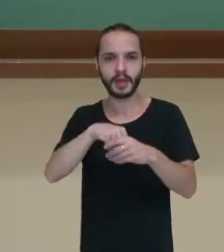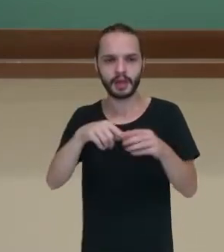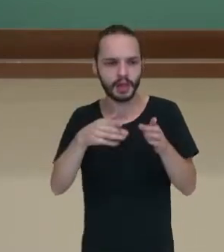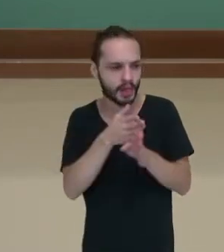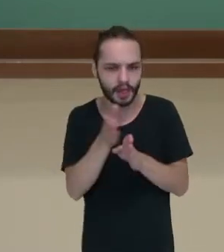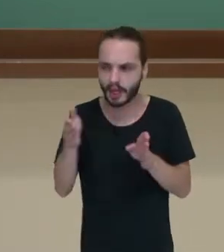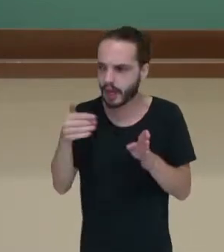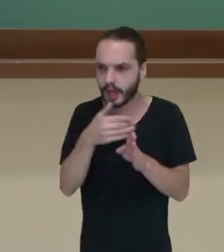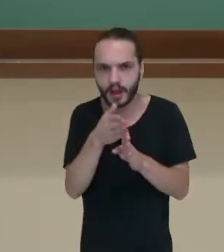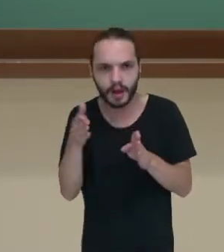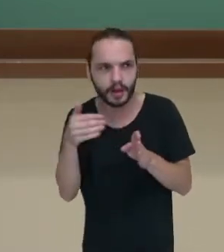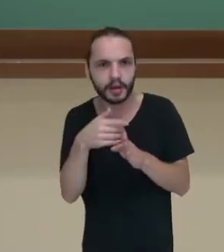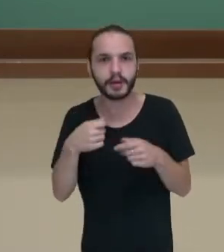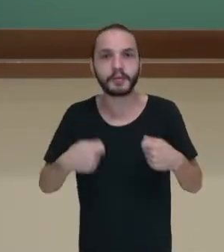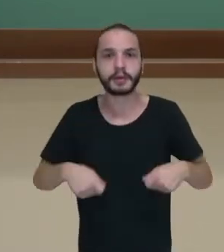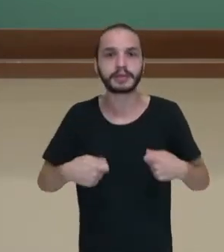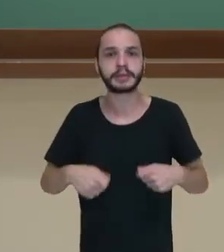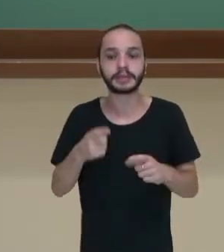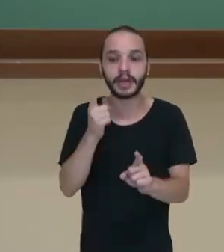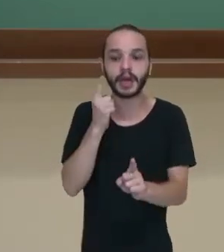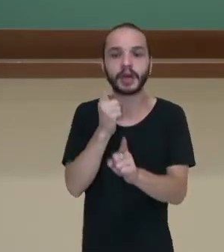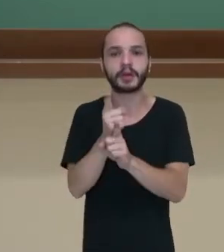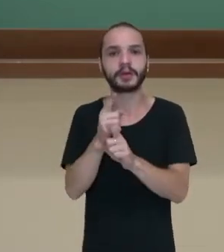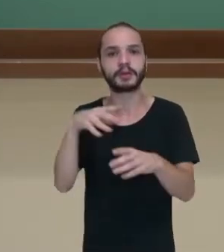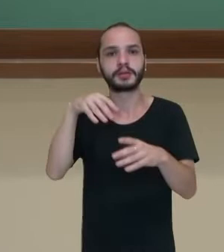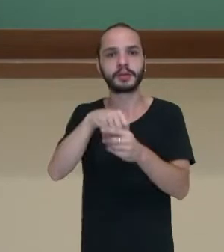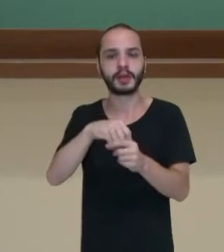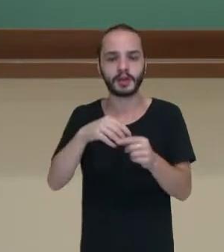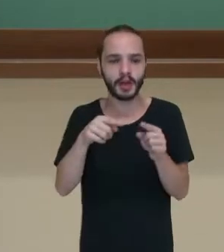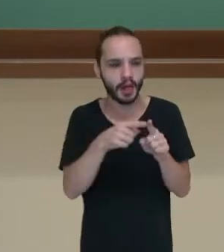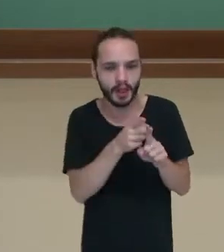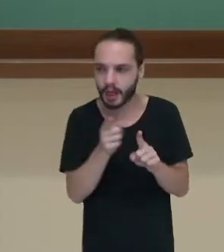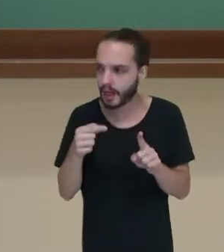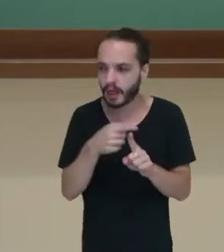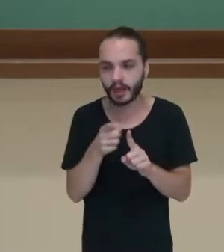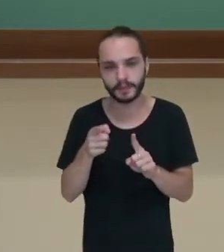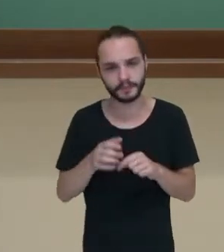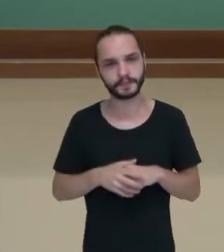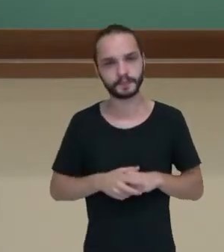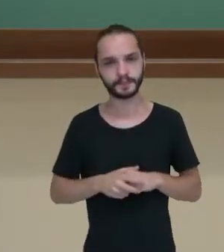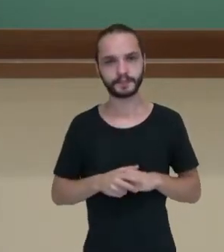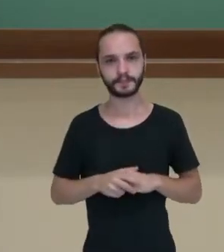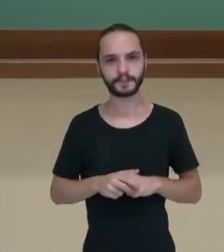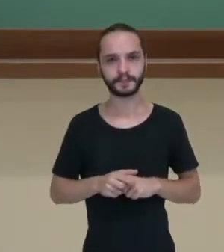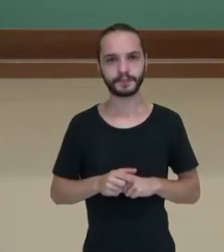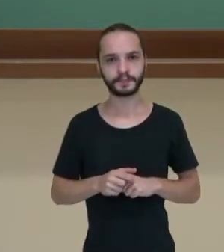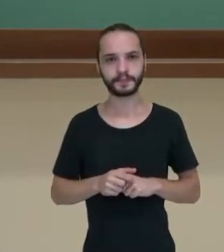ser encontrado e destruído ali dentro de um labirinto.